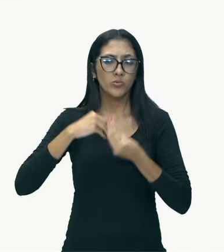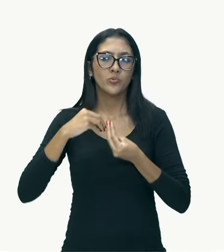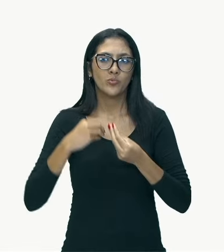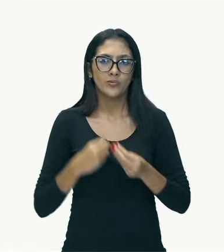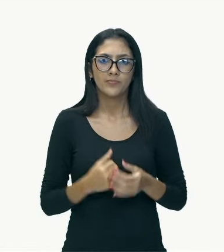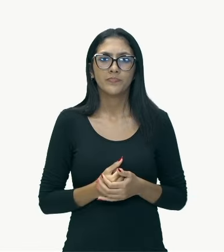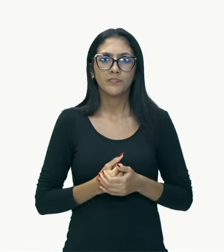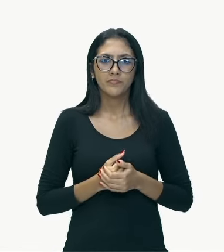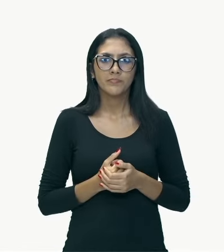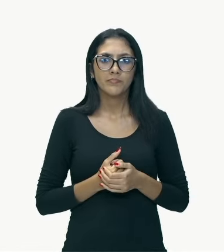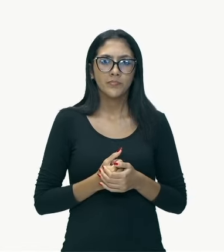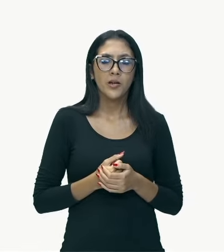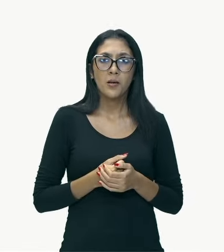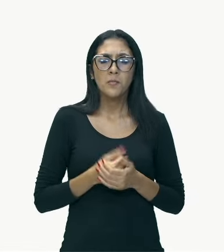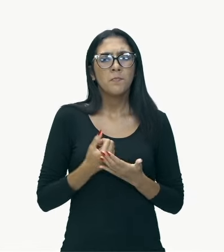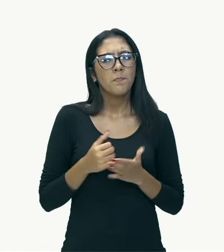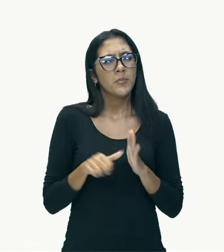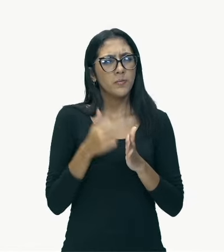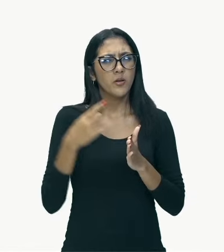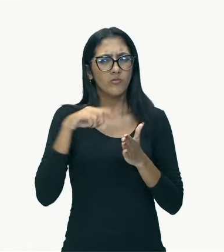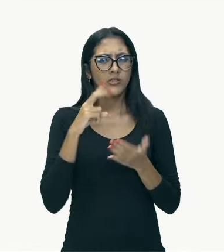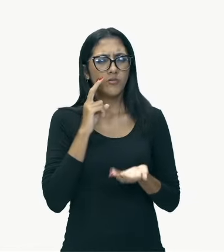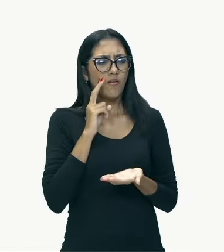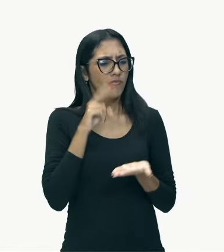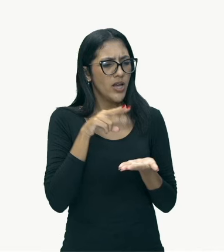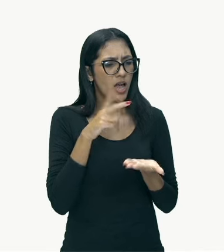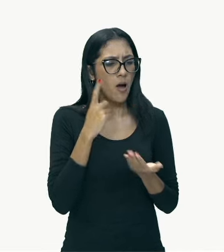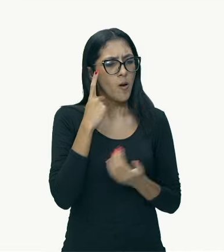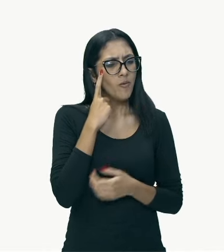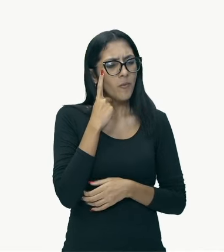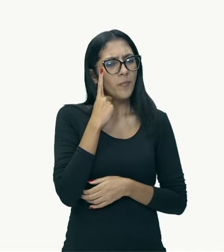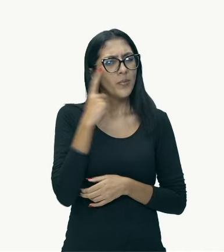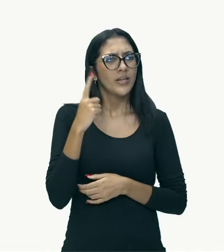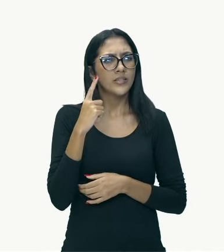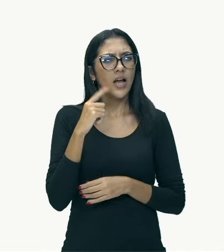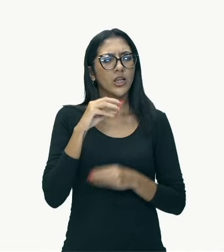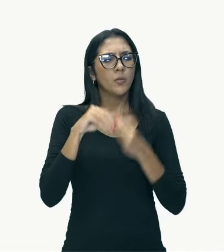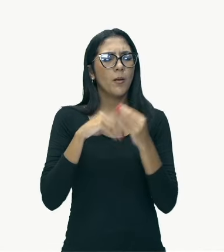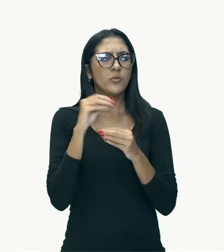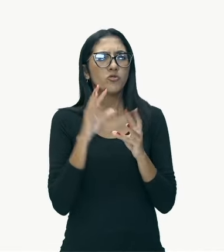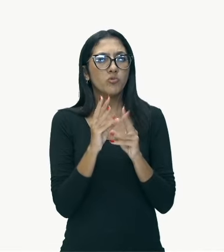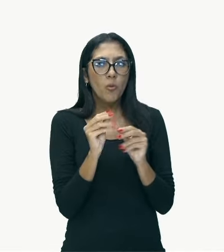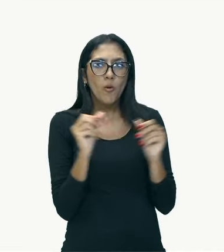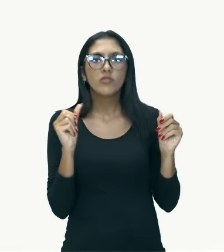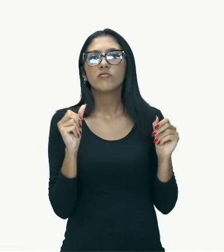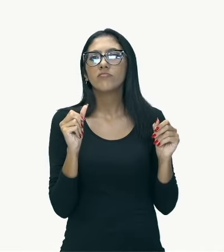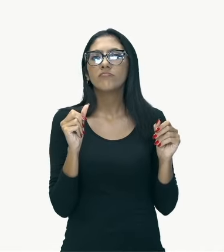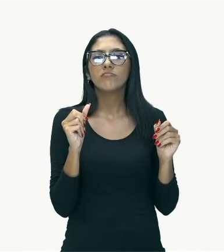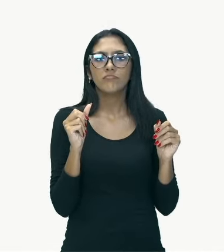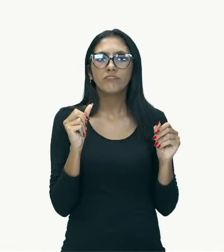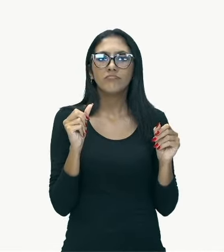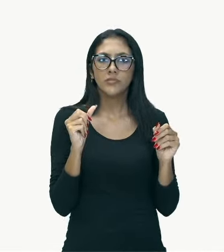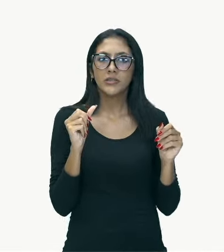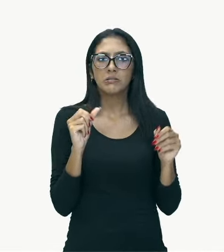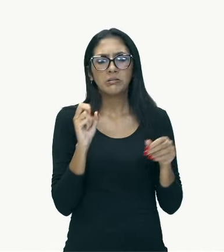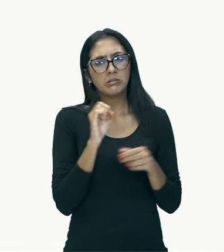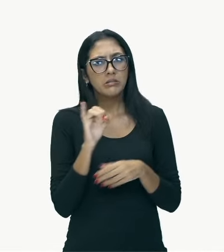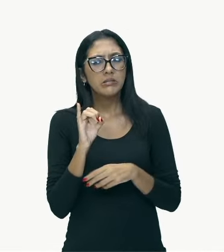pensa que é uma solução, tá, gente? No primeiro momento. Mas se você fizer